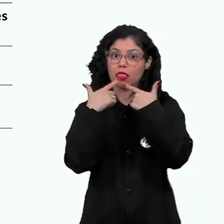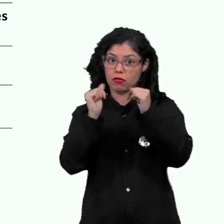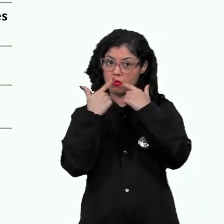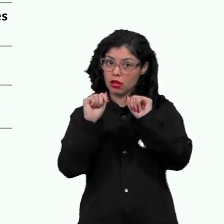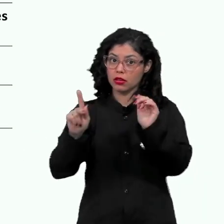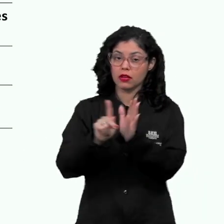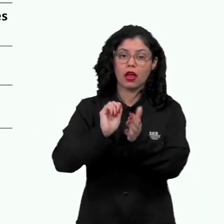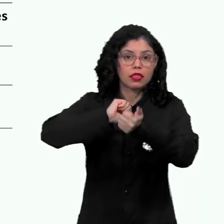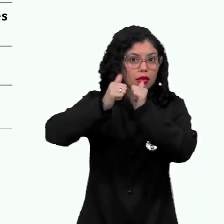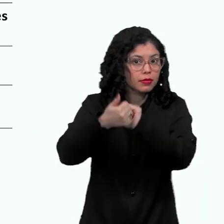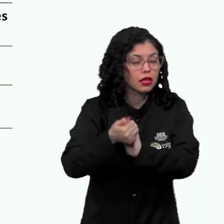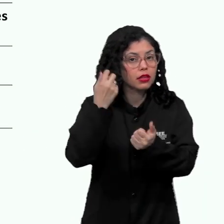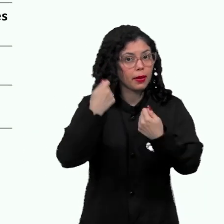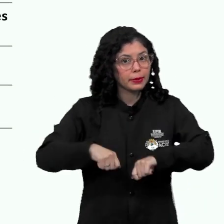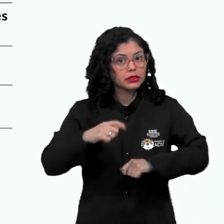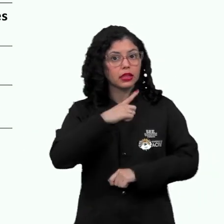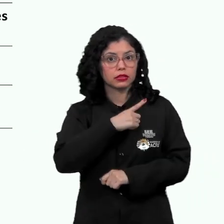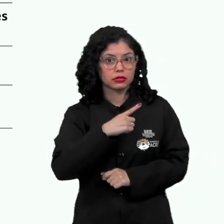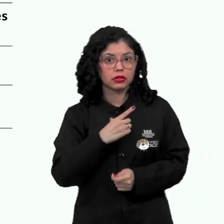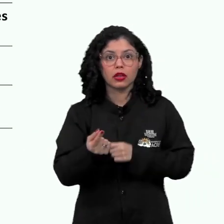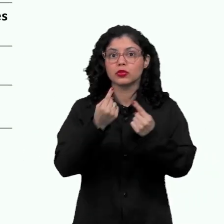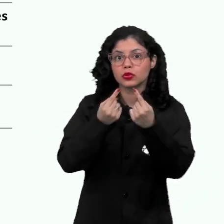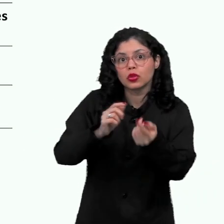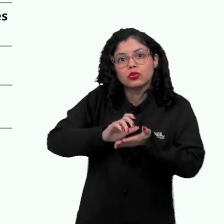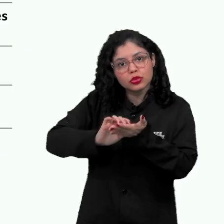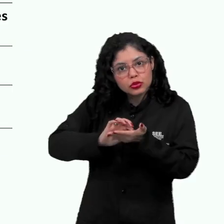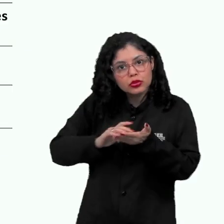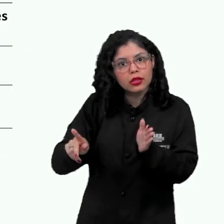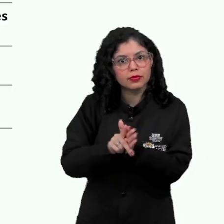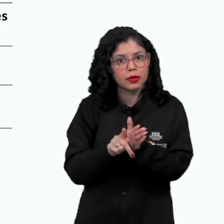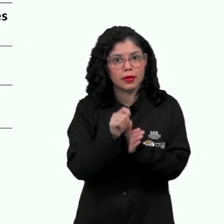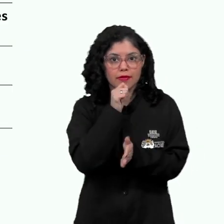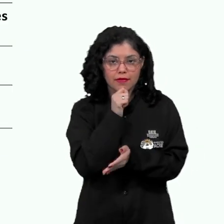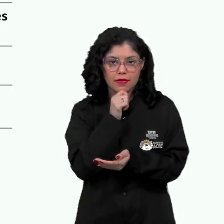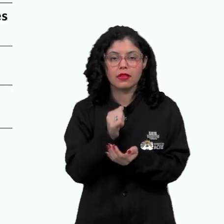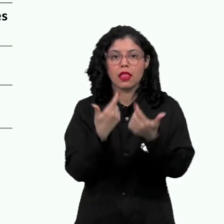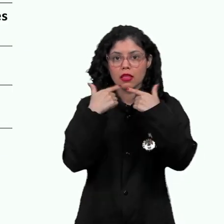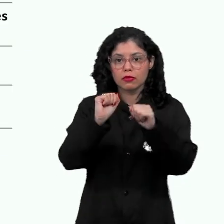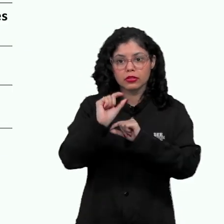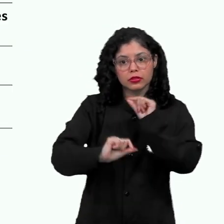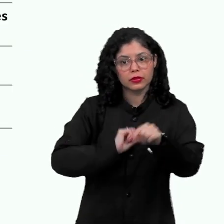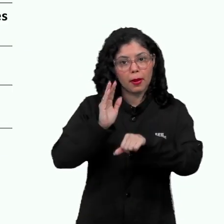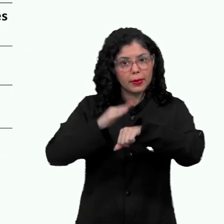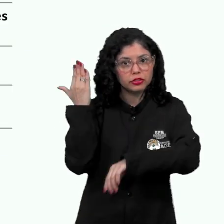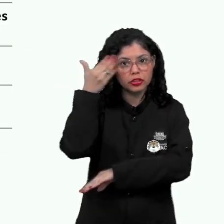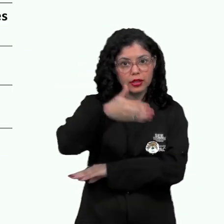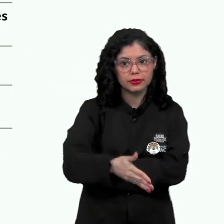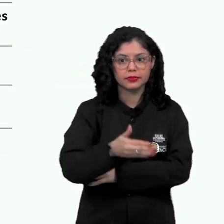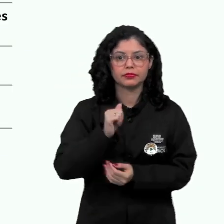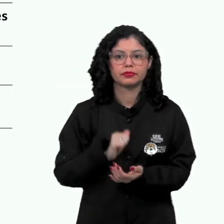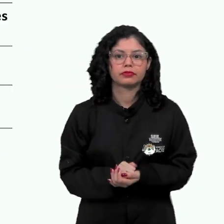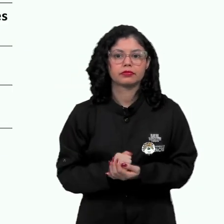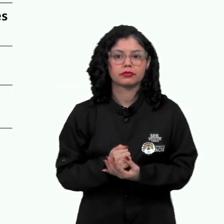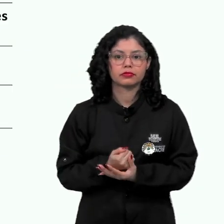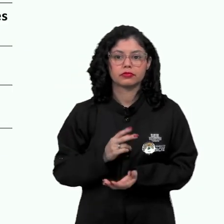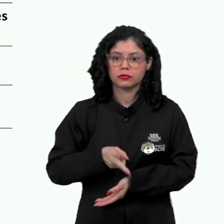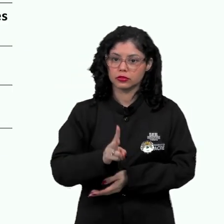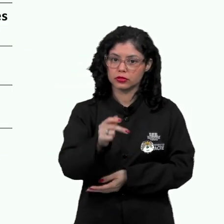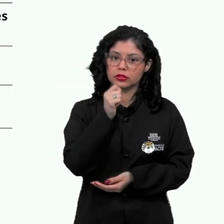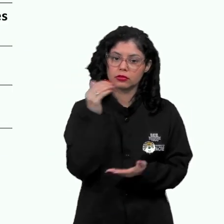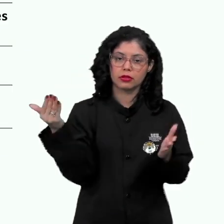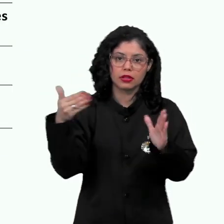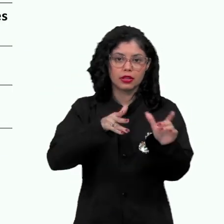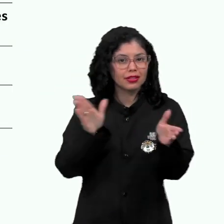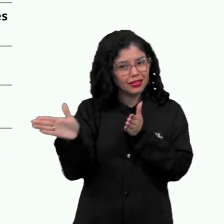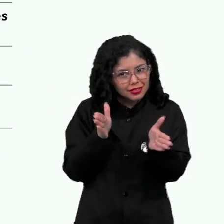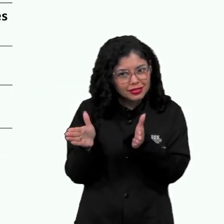linguagem adaptada nos meios digitais. A linguagem ela costuma ser mais direta, concisa e